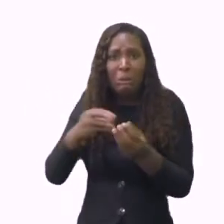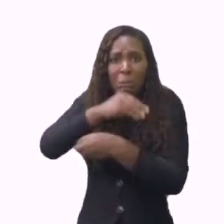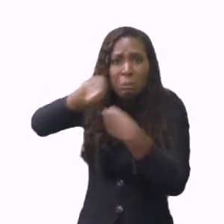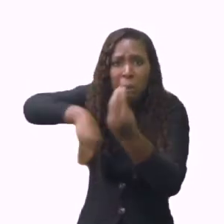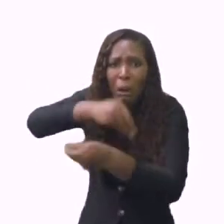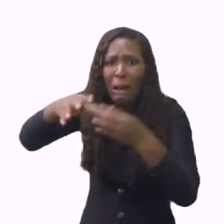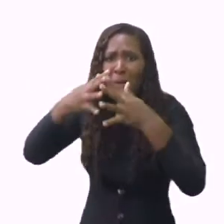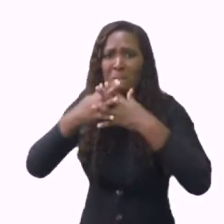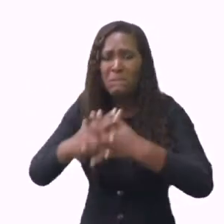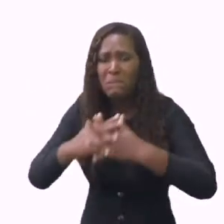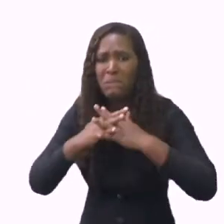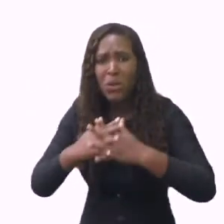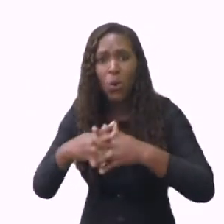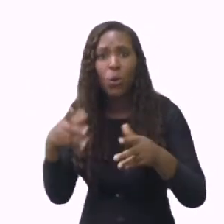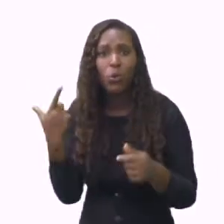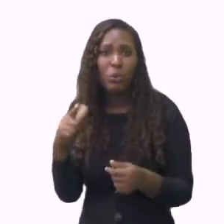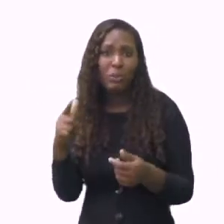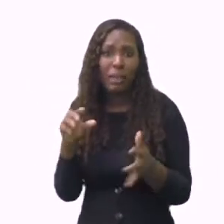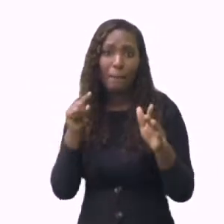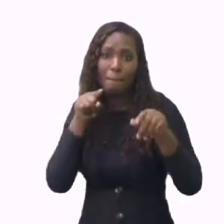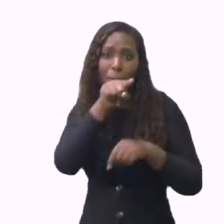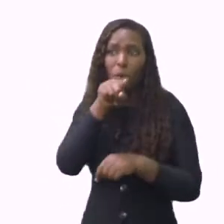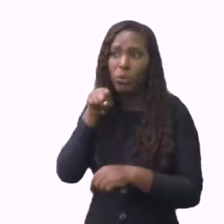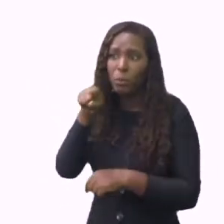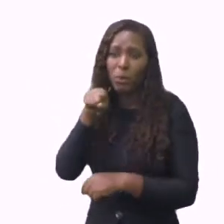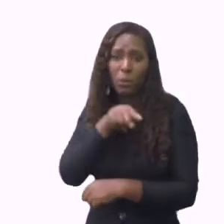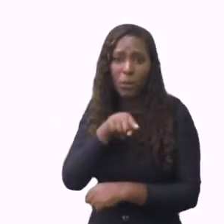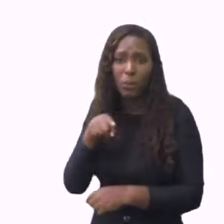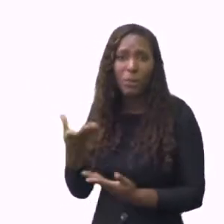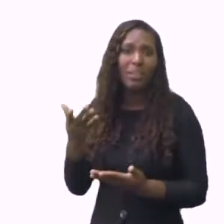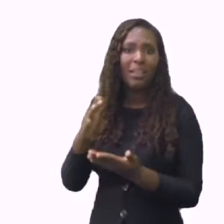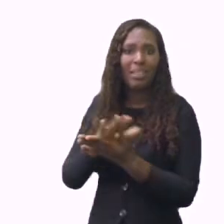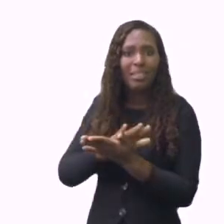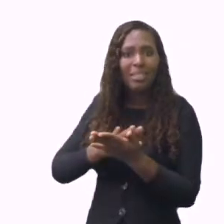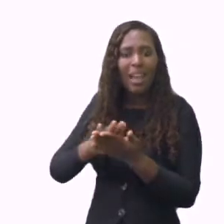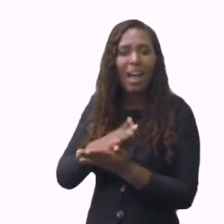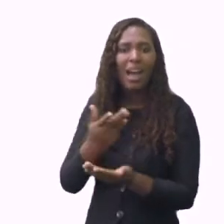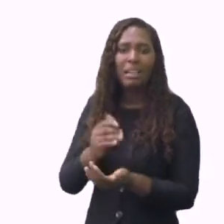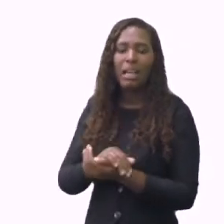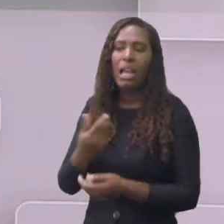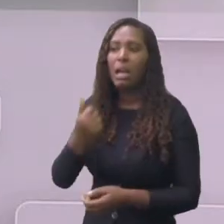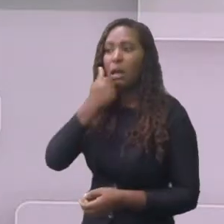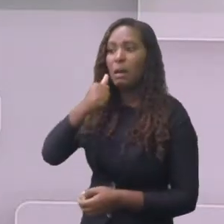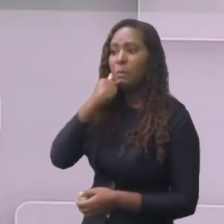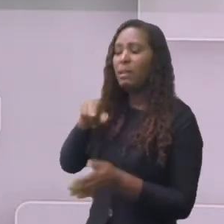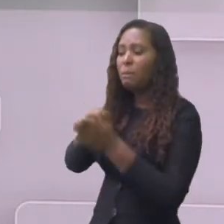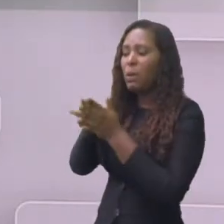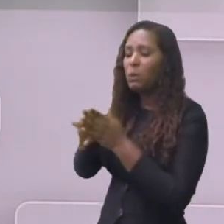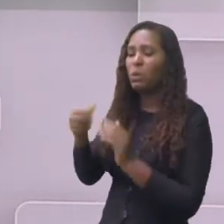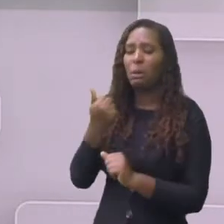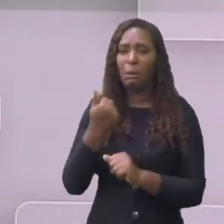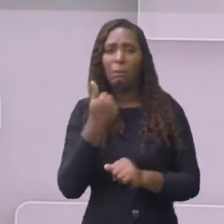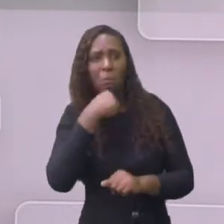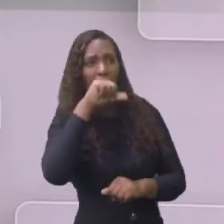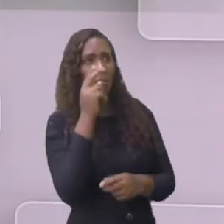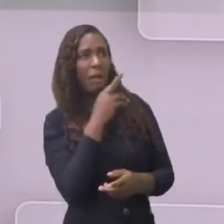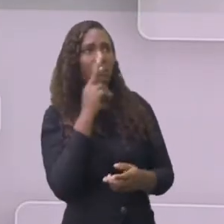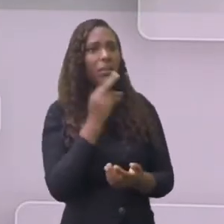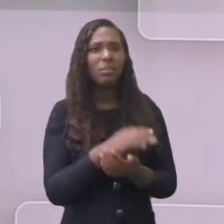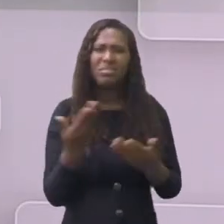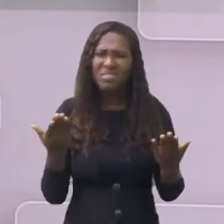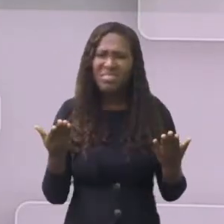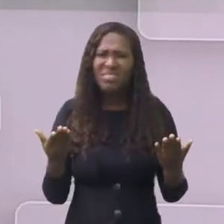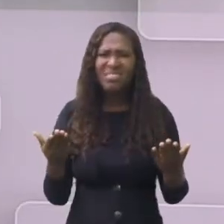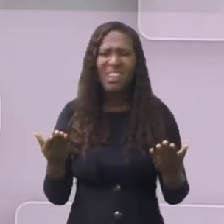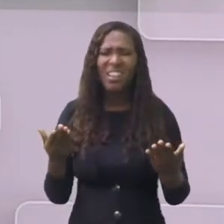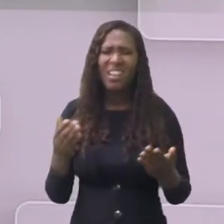estou lendo um texto sem pontuação nenhuma, sem usar nenhuma pausa, nenhuma forma de falar. Então, será que essa é a função